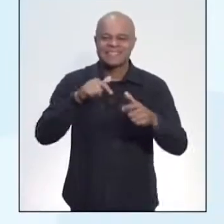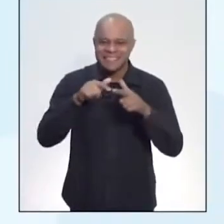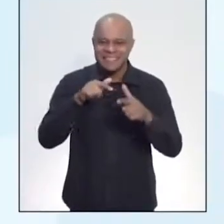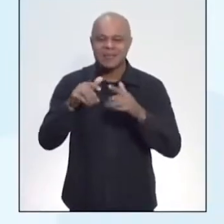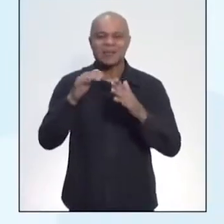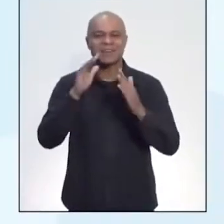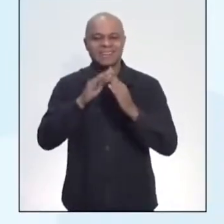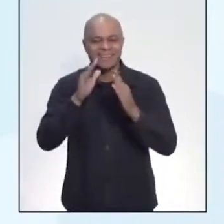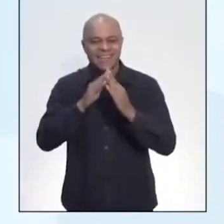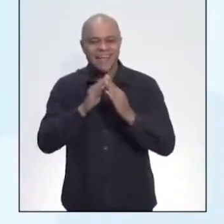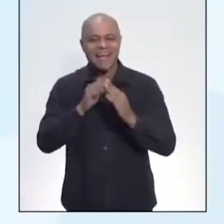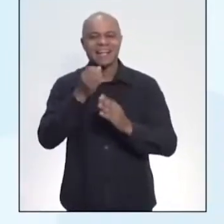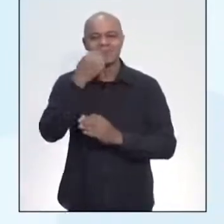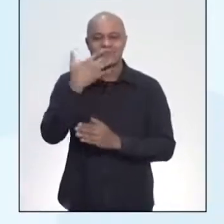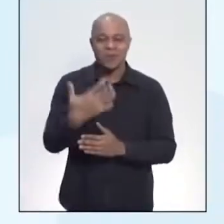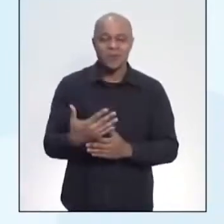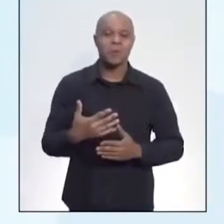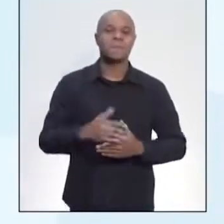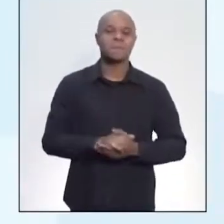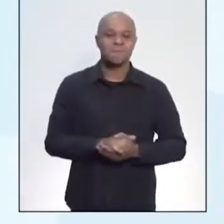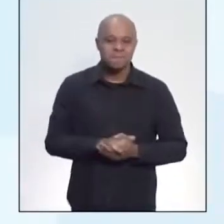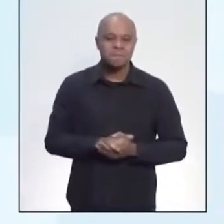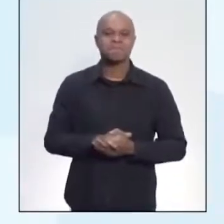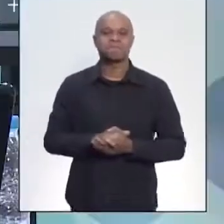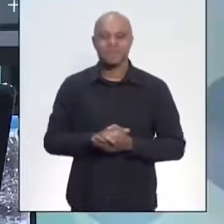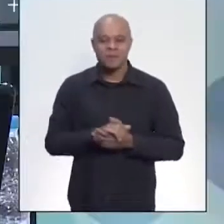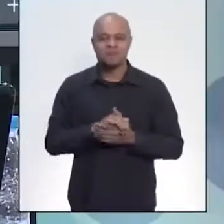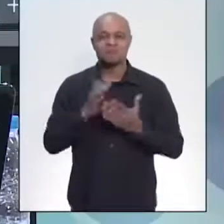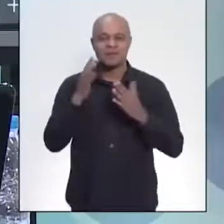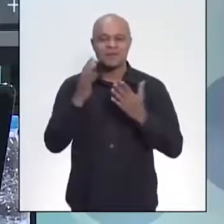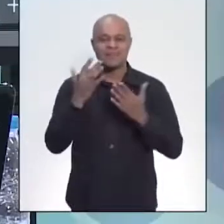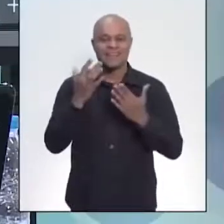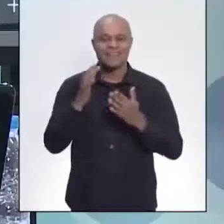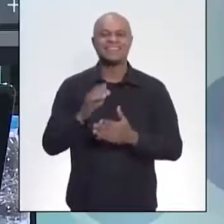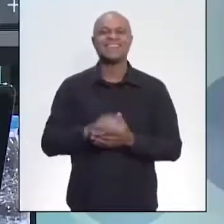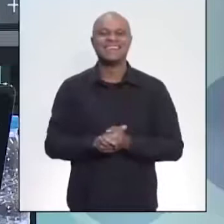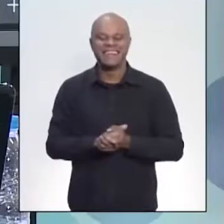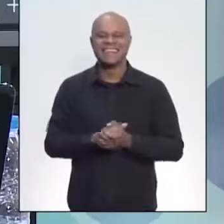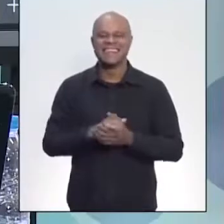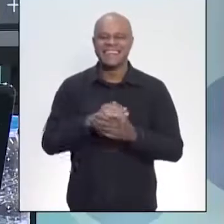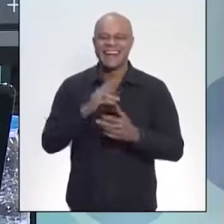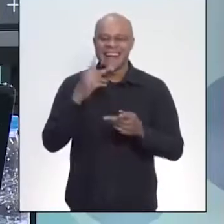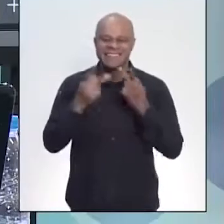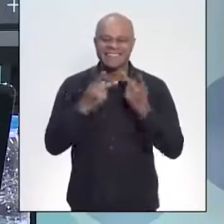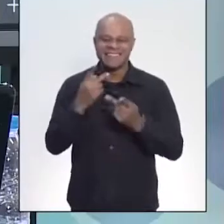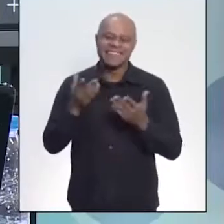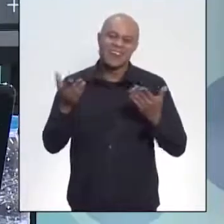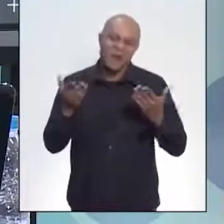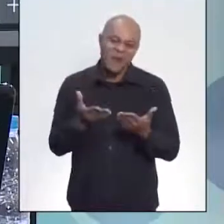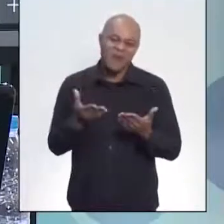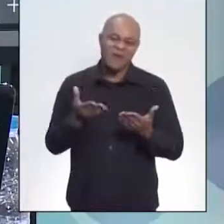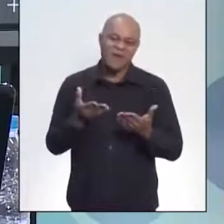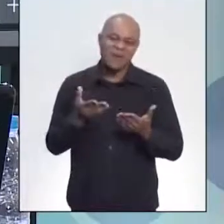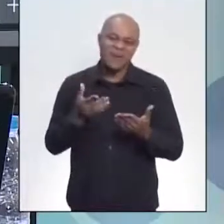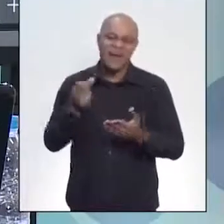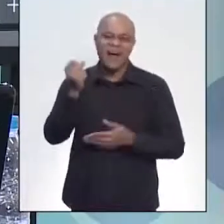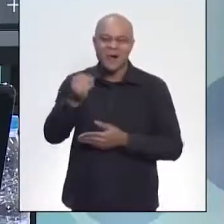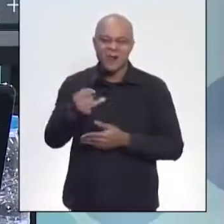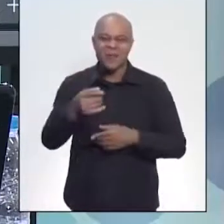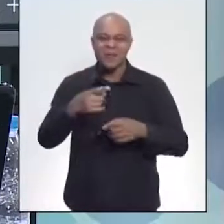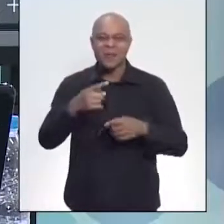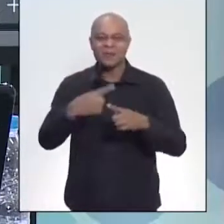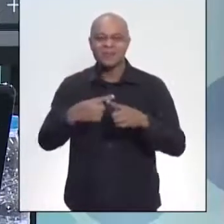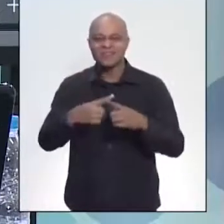atividades É lógico que hoje a gente não consegue falar que todos os todas as histórias da Grécia Seria uma delícia ficar aqui duas horas contando